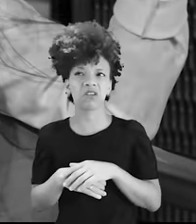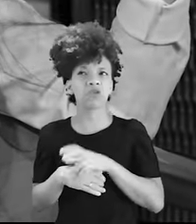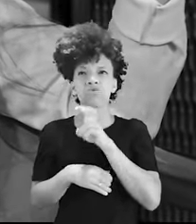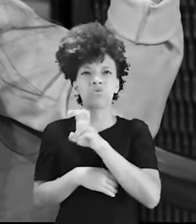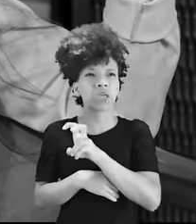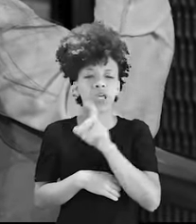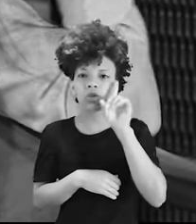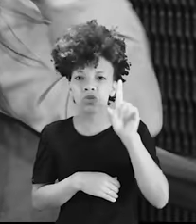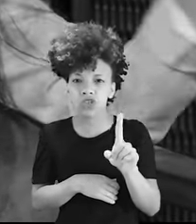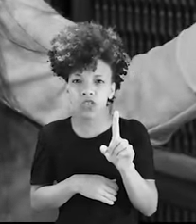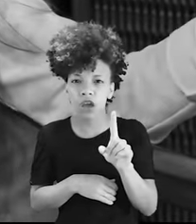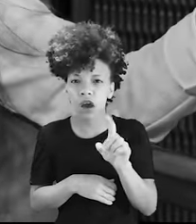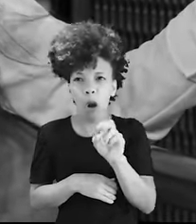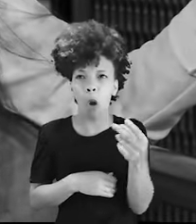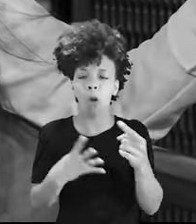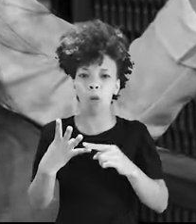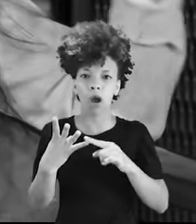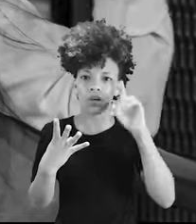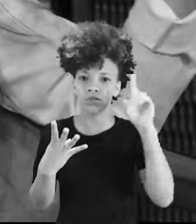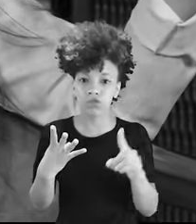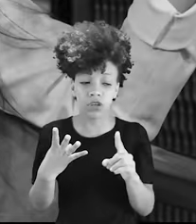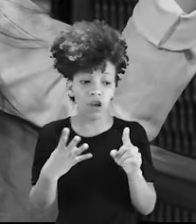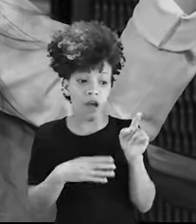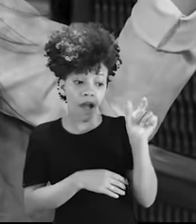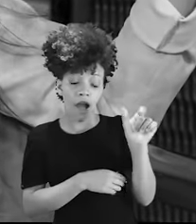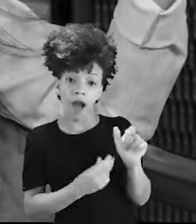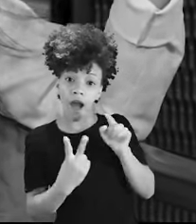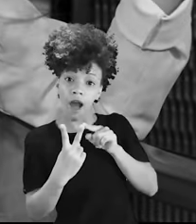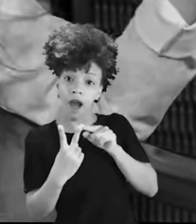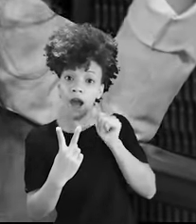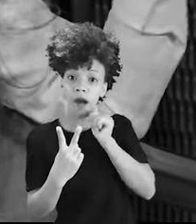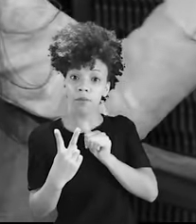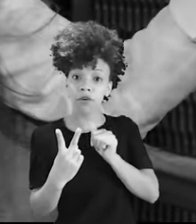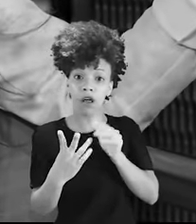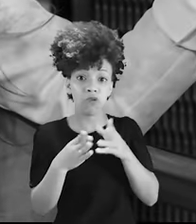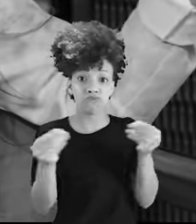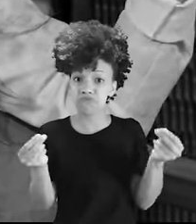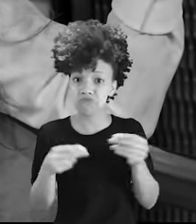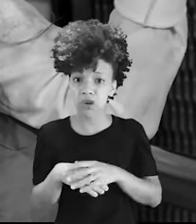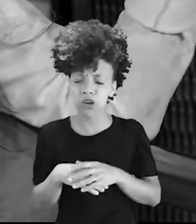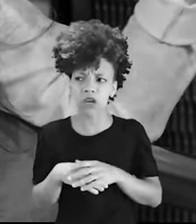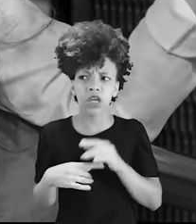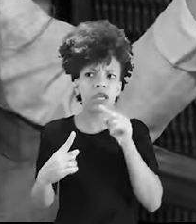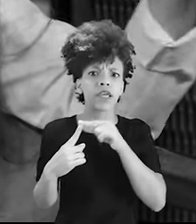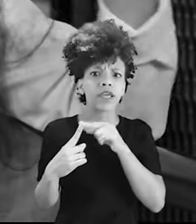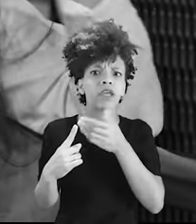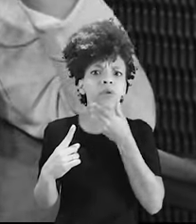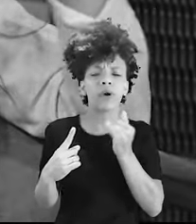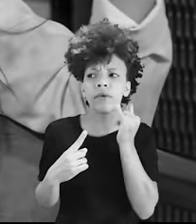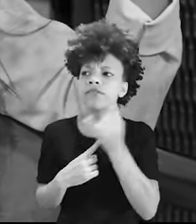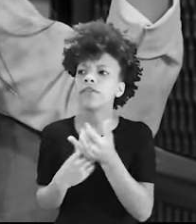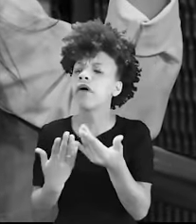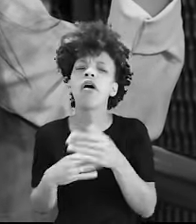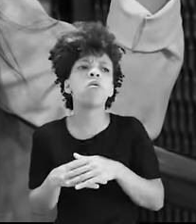quinto dia quatro dias a mulher some ele vai até a recepção e fala que a mulher sumiu que ela tava com